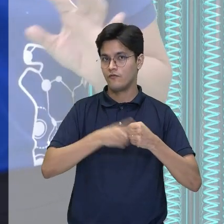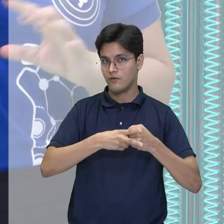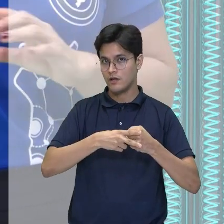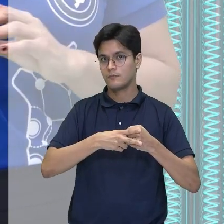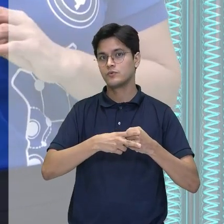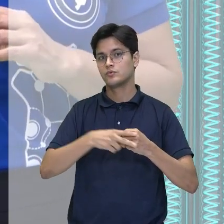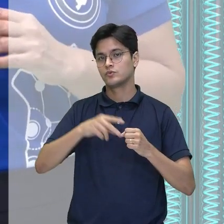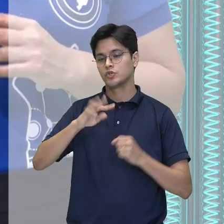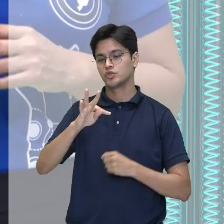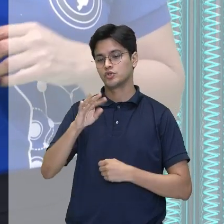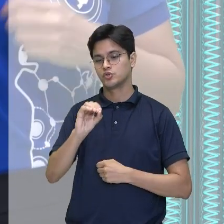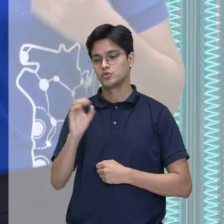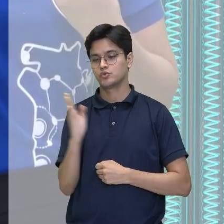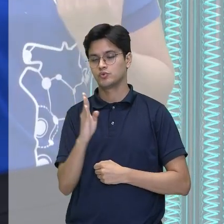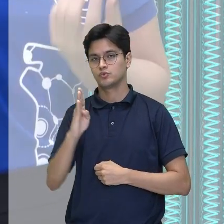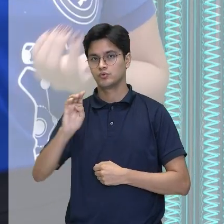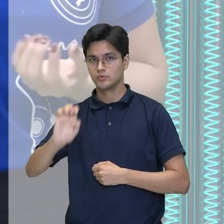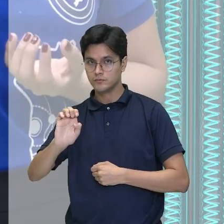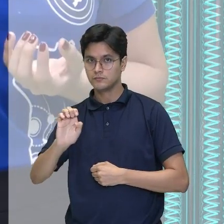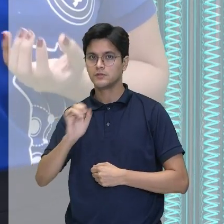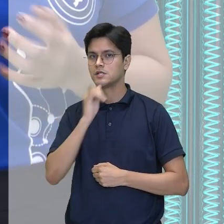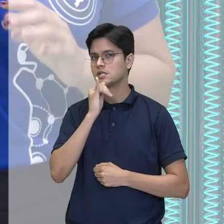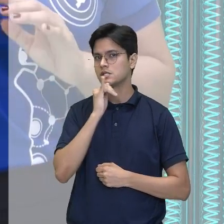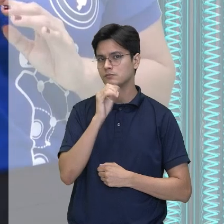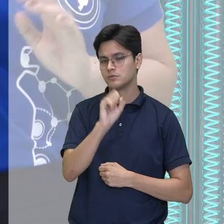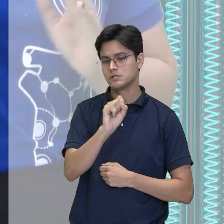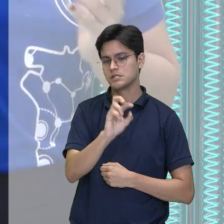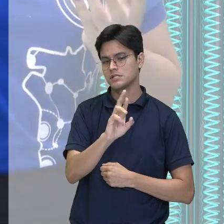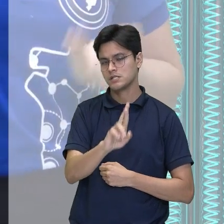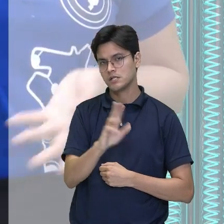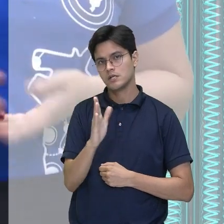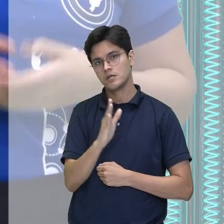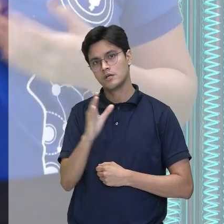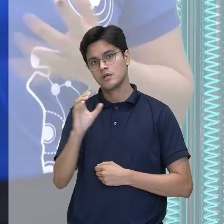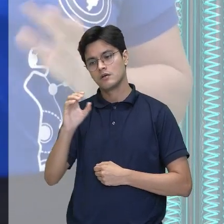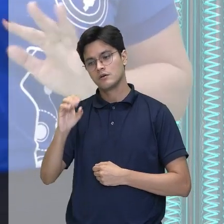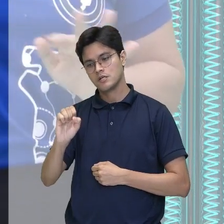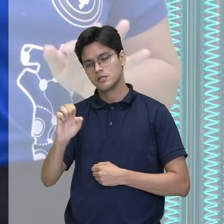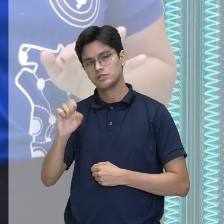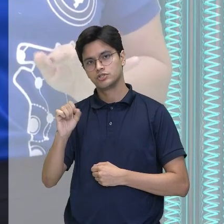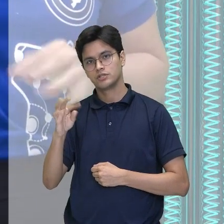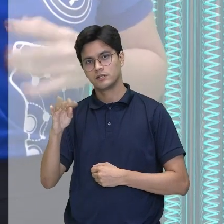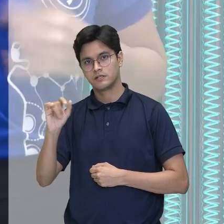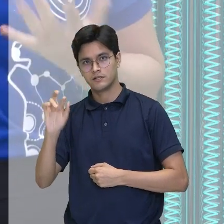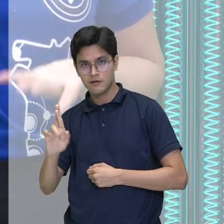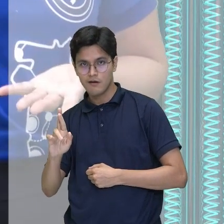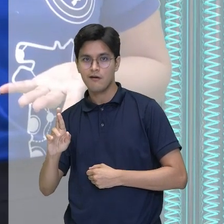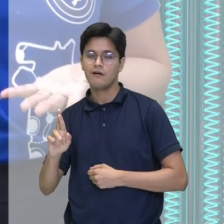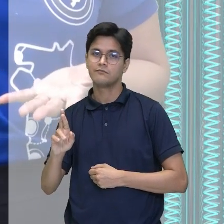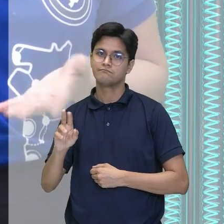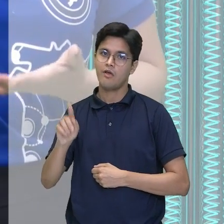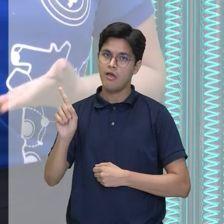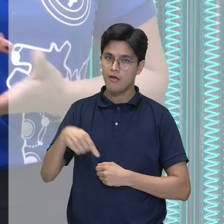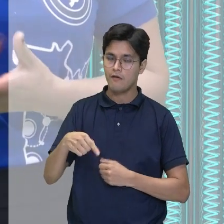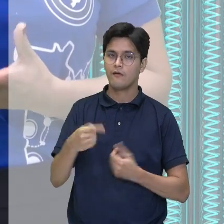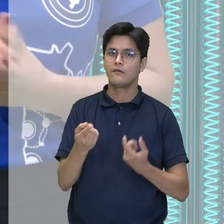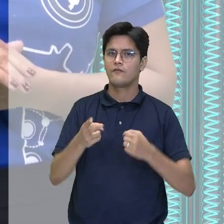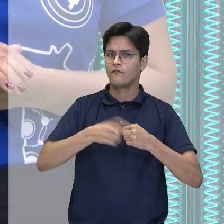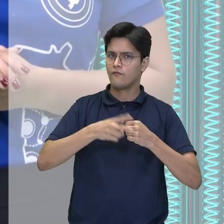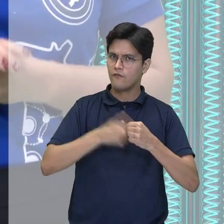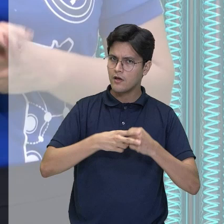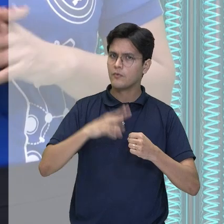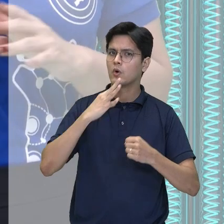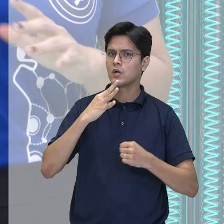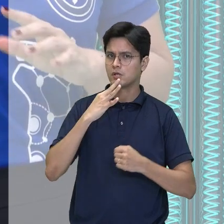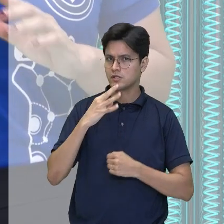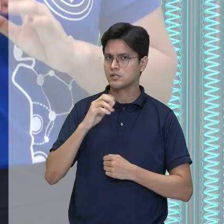to be é o verbo ser ou estar. É o verbo mais conhecido, mais famoso da língua inglesa e mais usado também. Ele é bastante